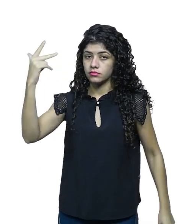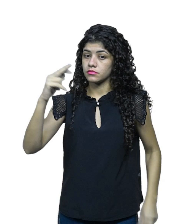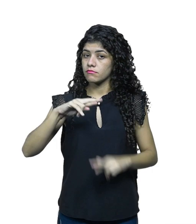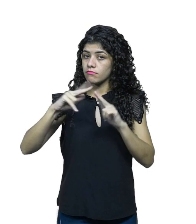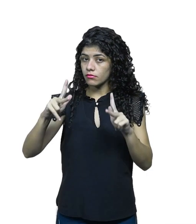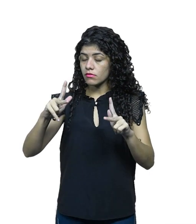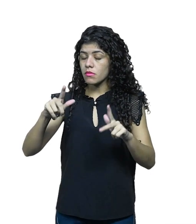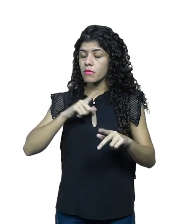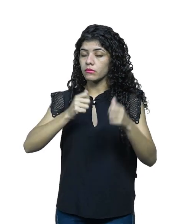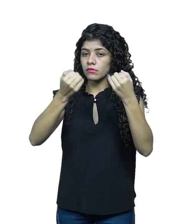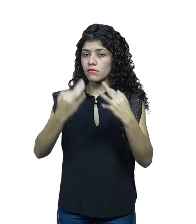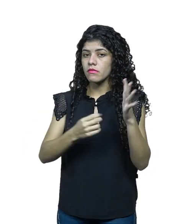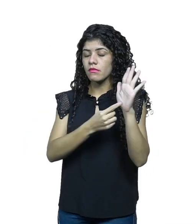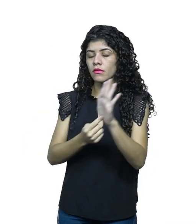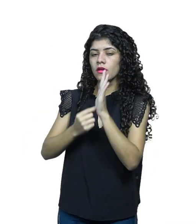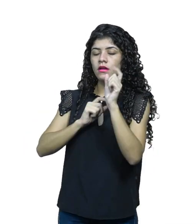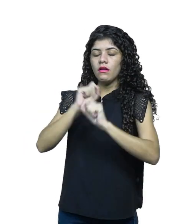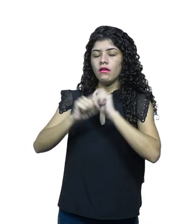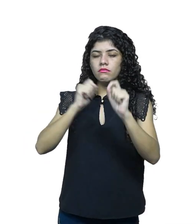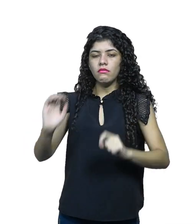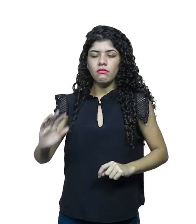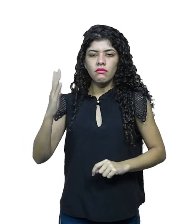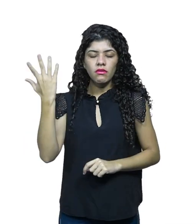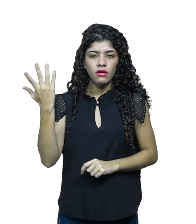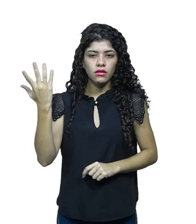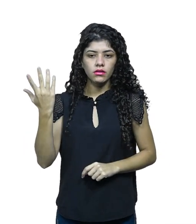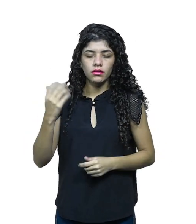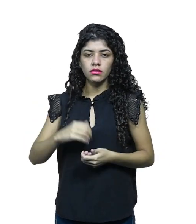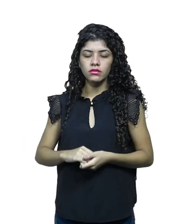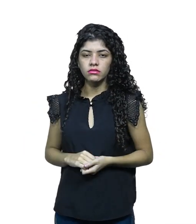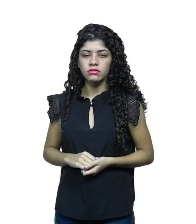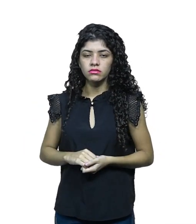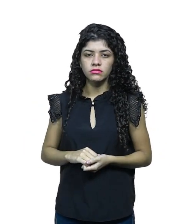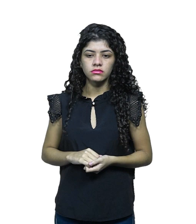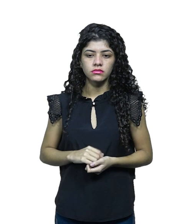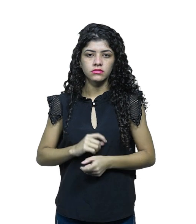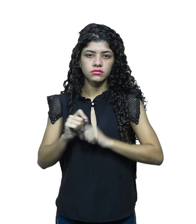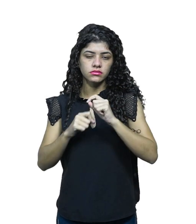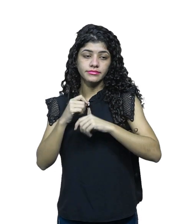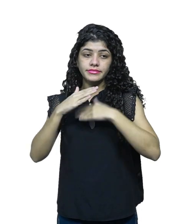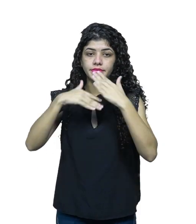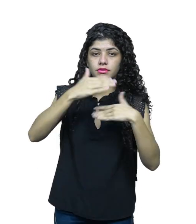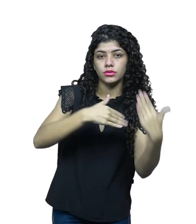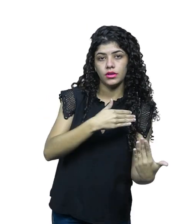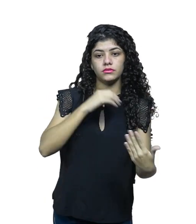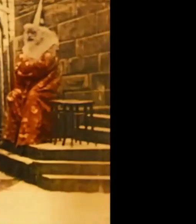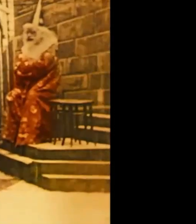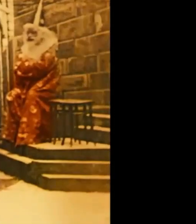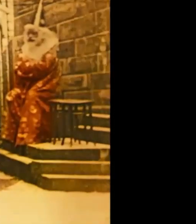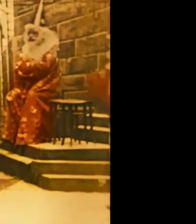disso aqui. Eu estou expondo o que acontece de forma sequencial